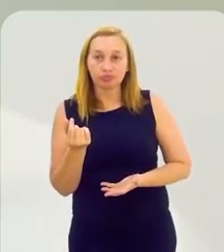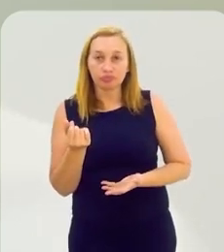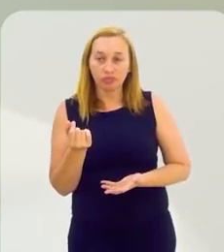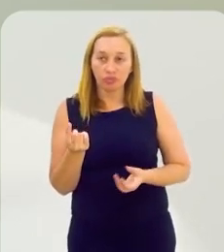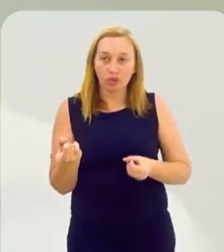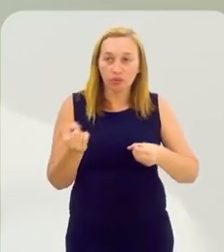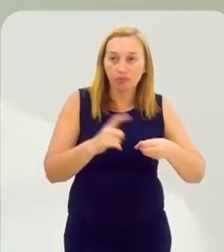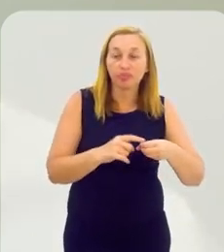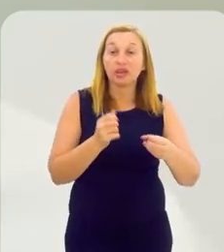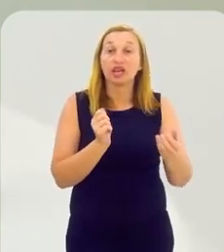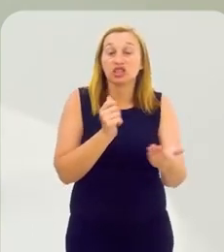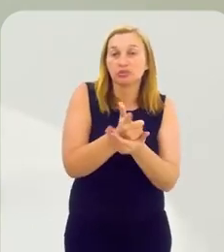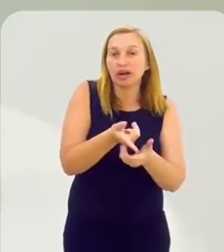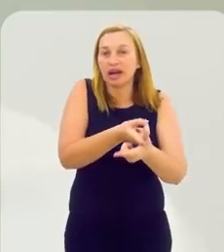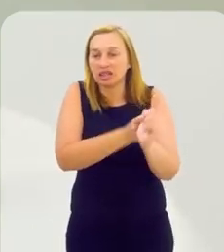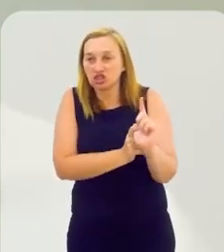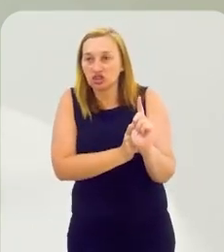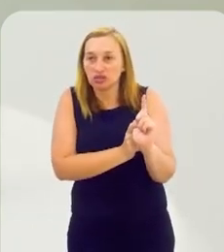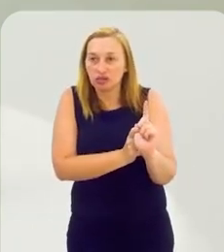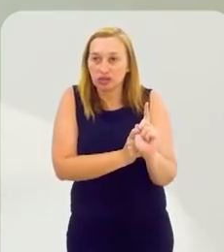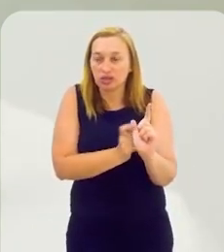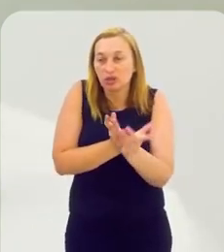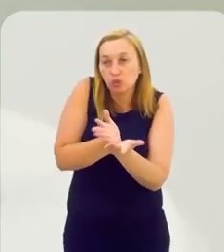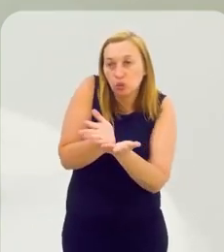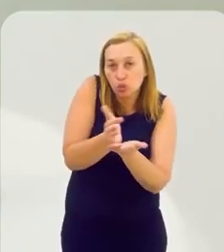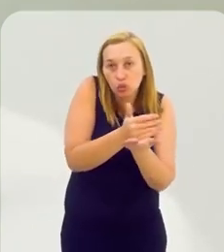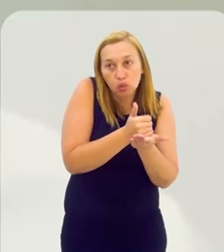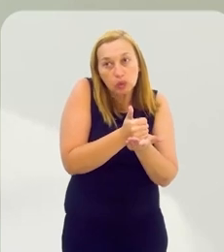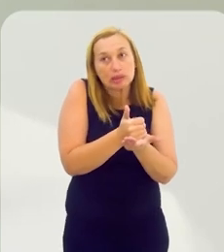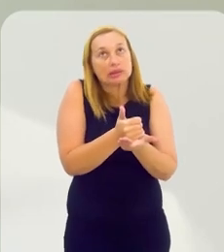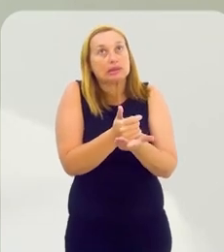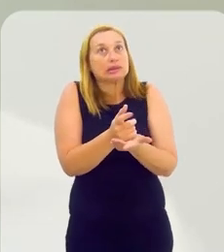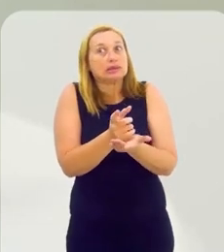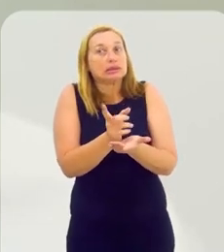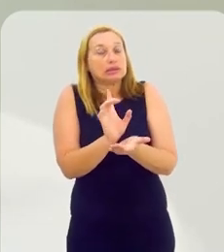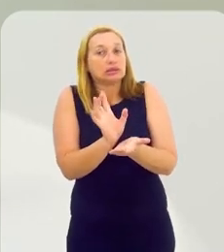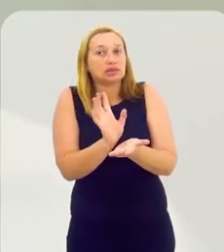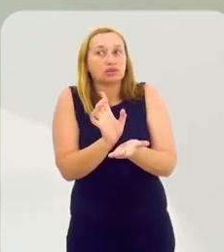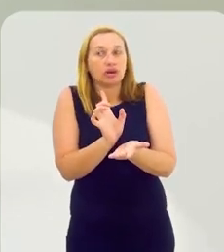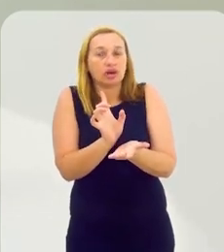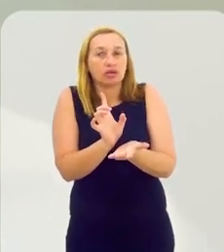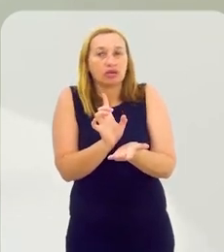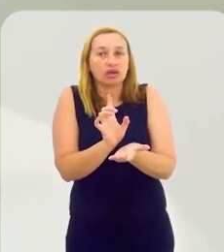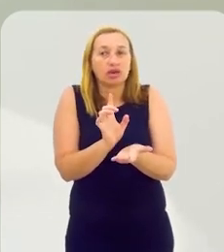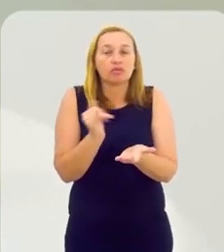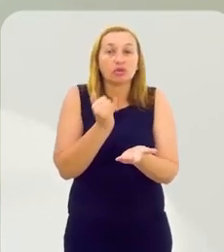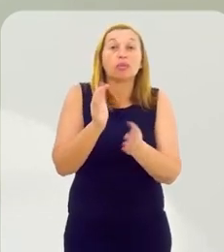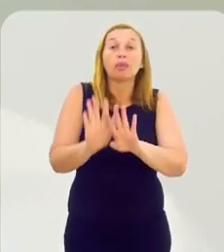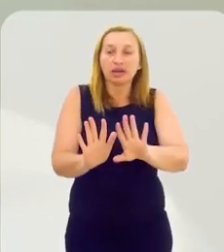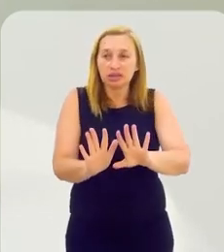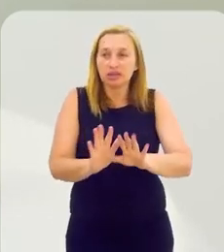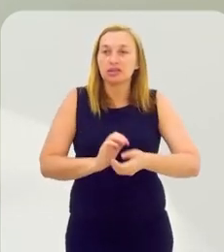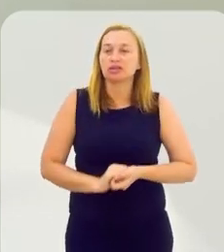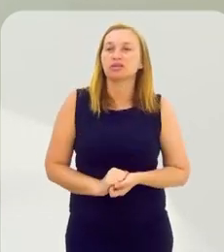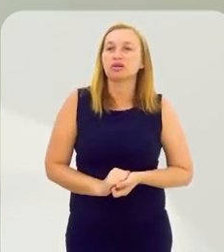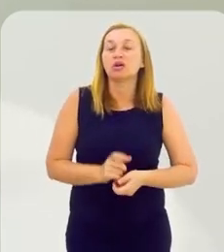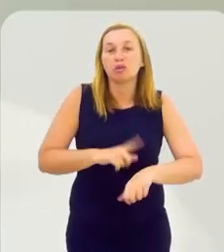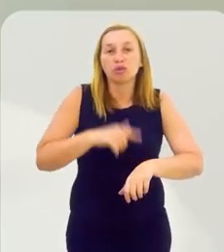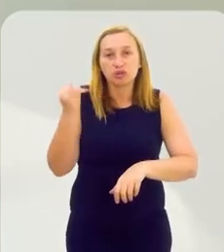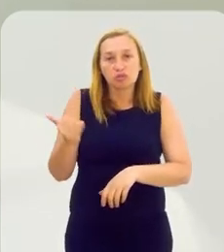custo aumentando, tem dívida para pagar e um faturamento cuja margem, às vezes, não é aquela que é necessária para isso tudo. Então, é um